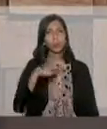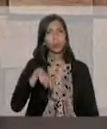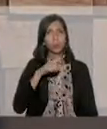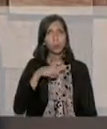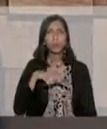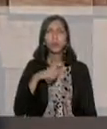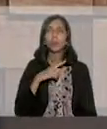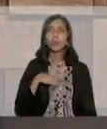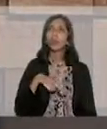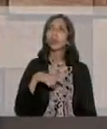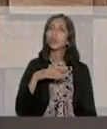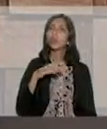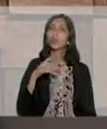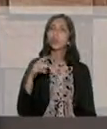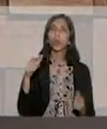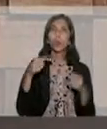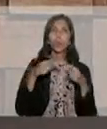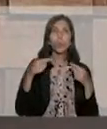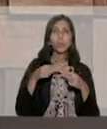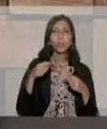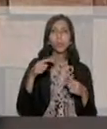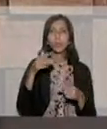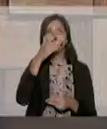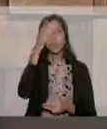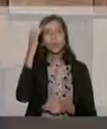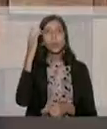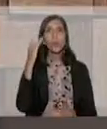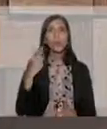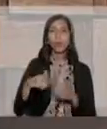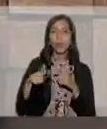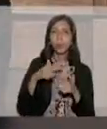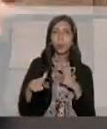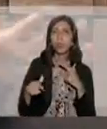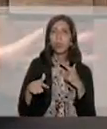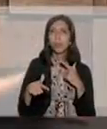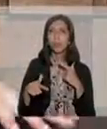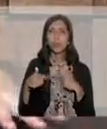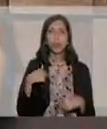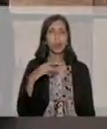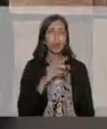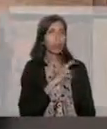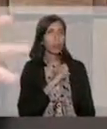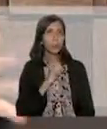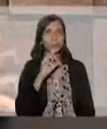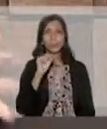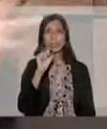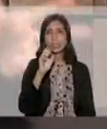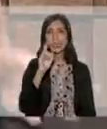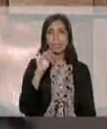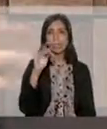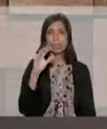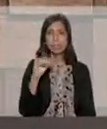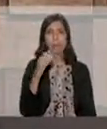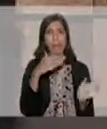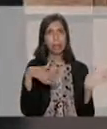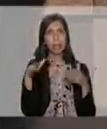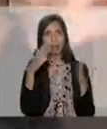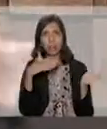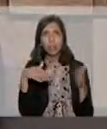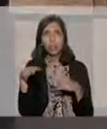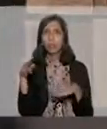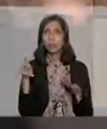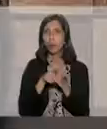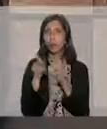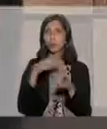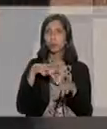falando com a nossa gente, sobre os nossos problemas, né? Eu adoro seriado, acho muito bacana os